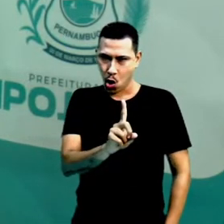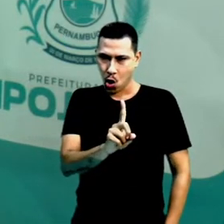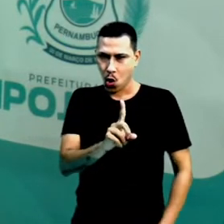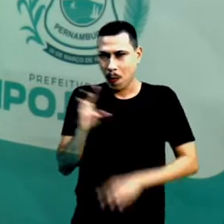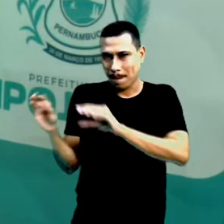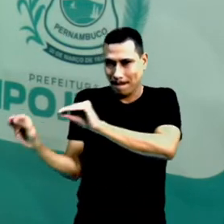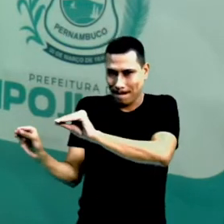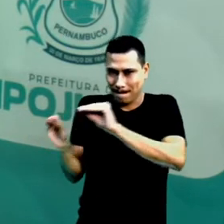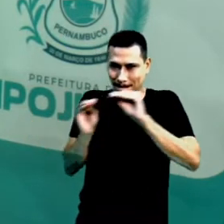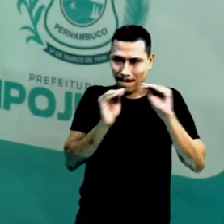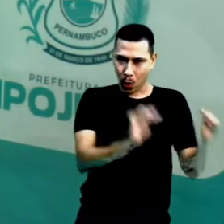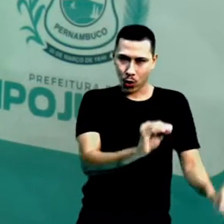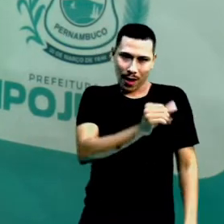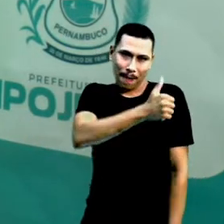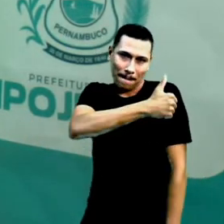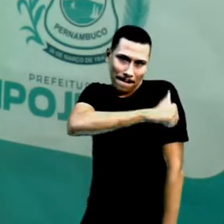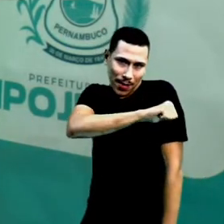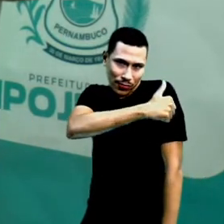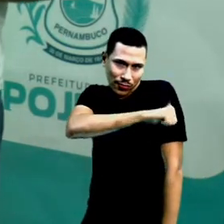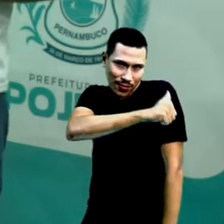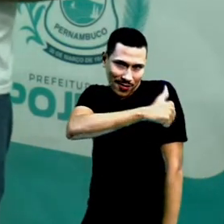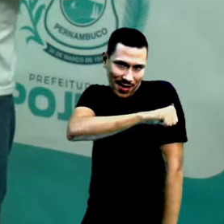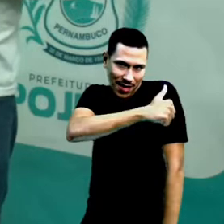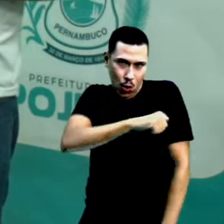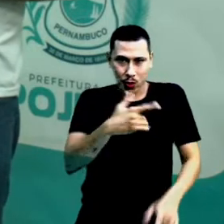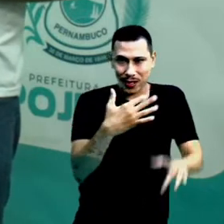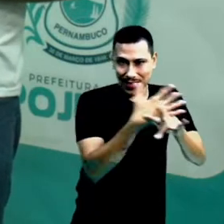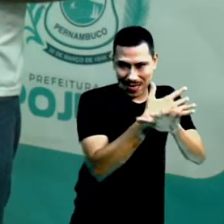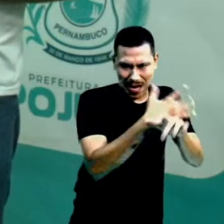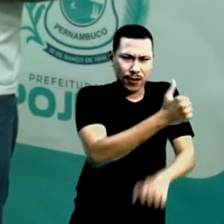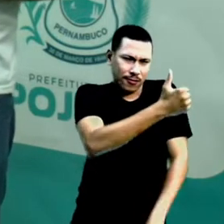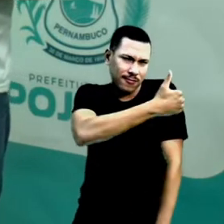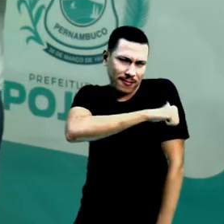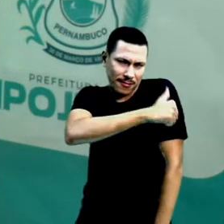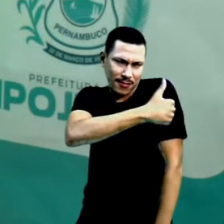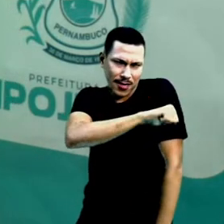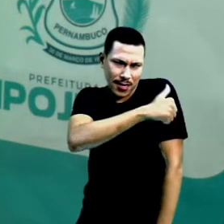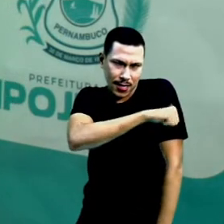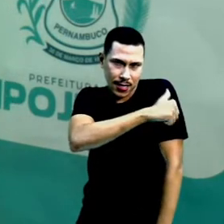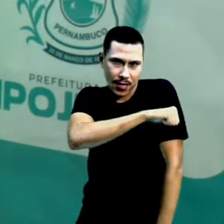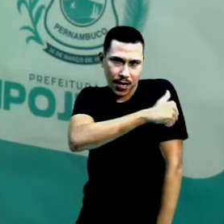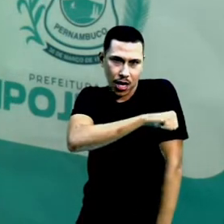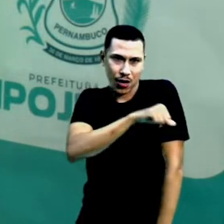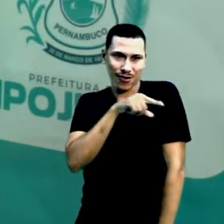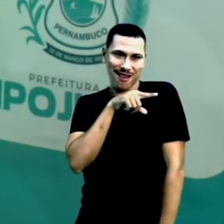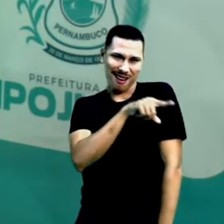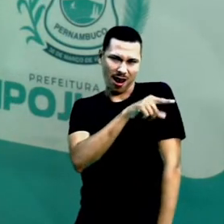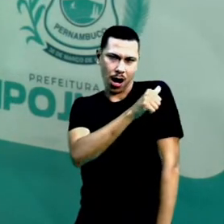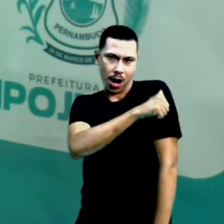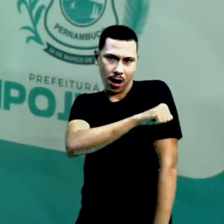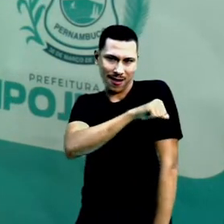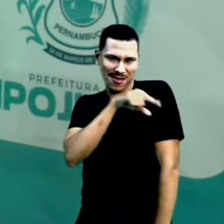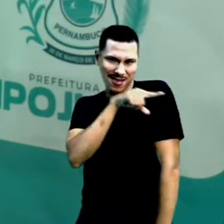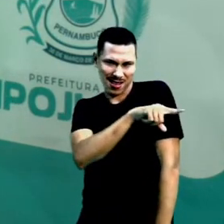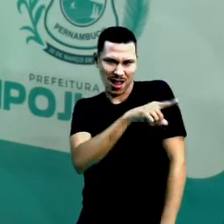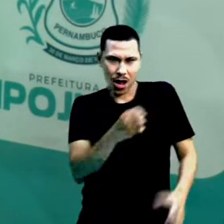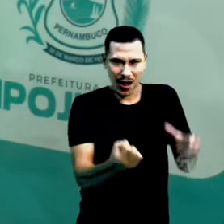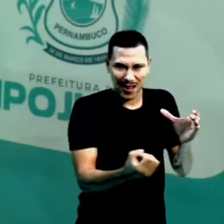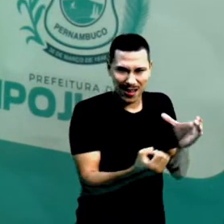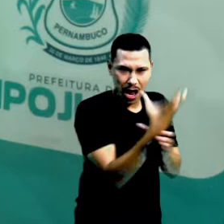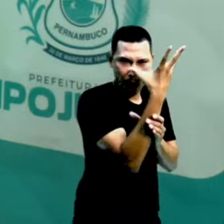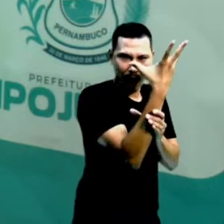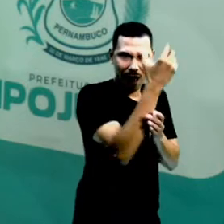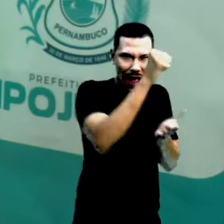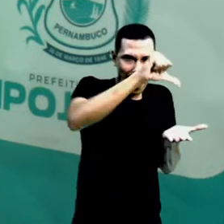o Rio de Janeiro, que eles vão se dirigir para a cidade do Rio de Janeiro e lá eles vão estabelecer a nova